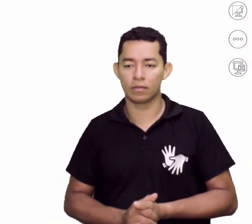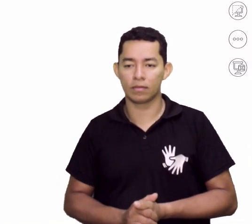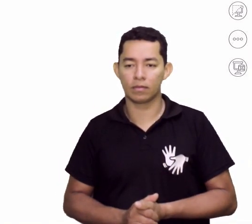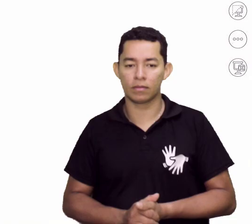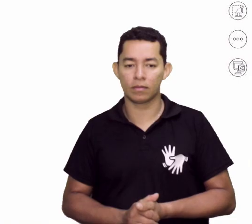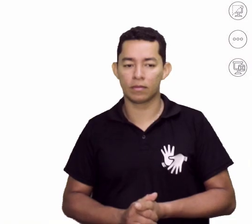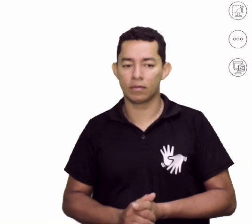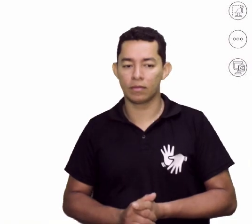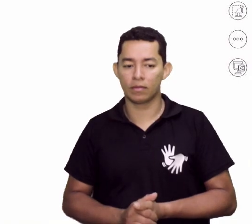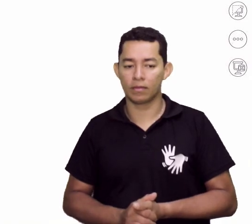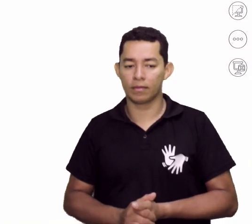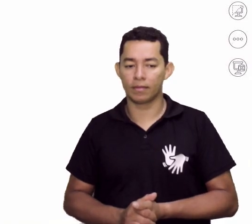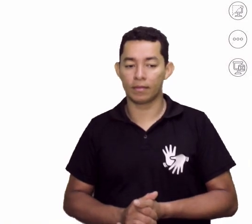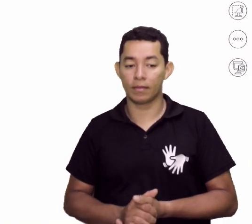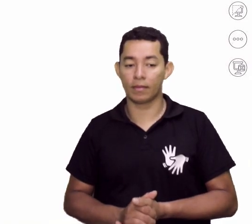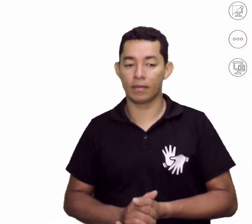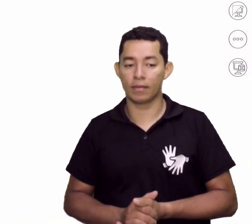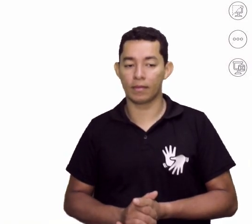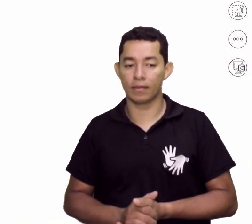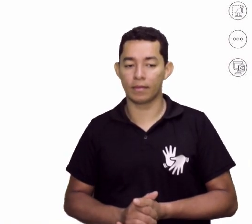Então,